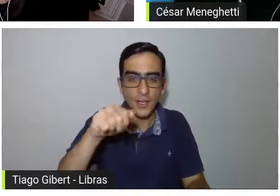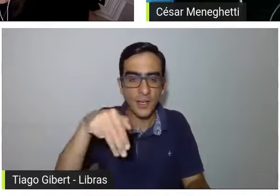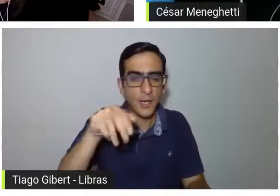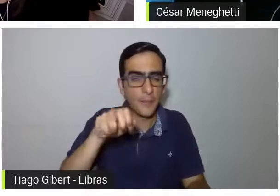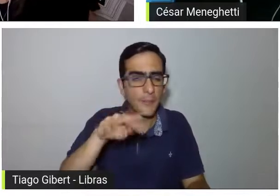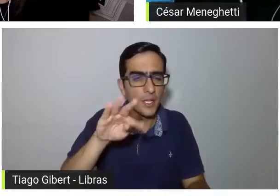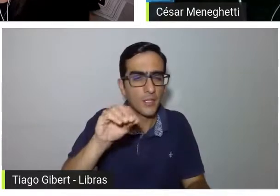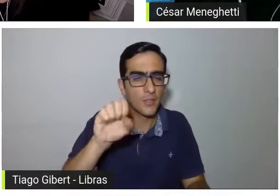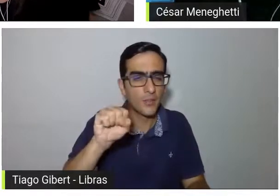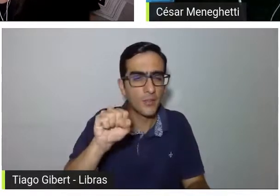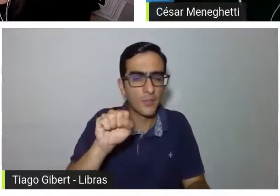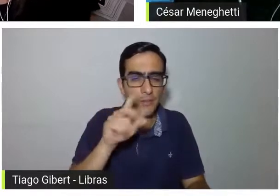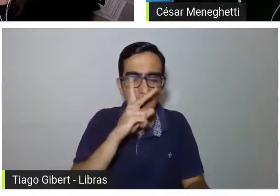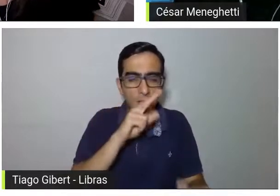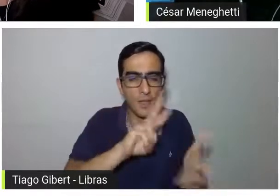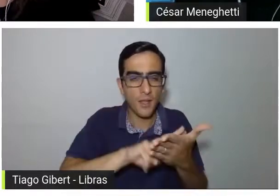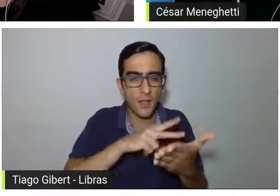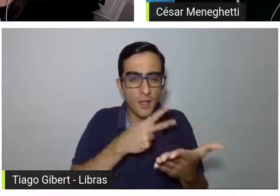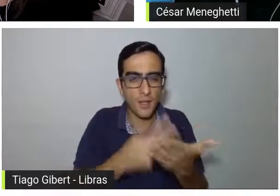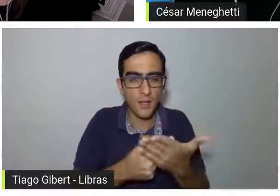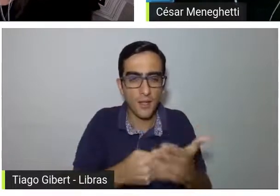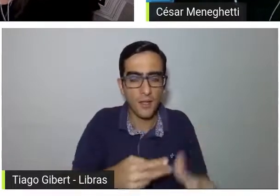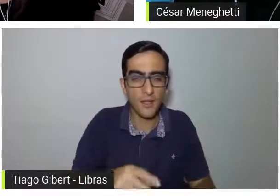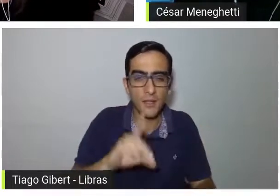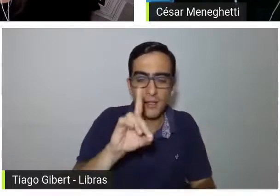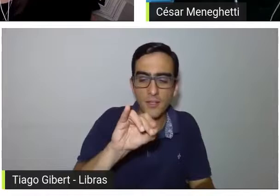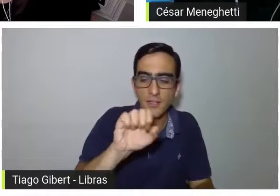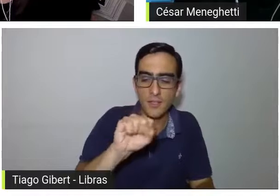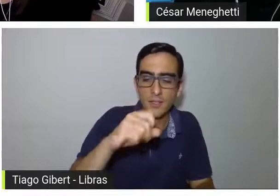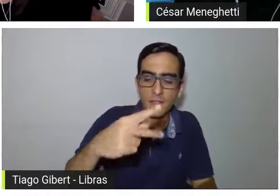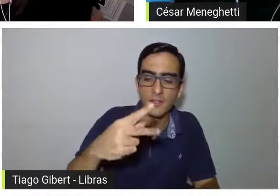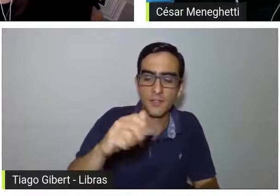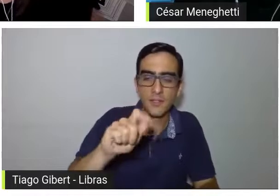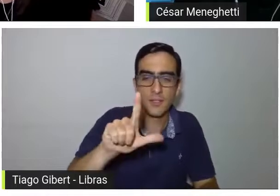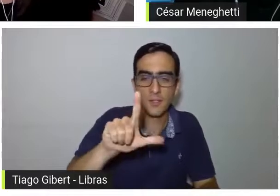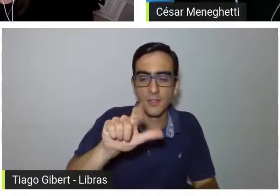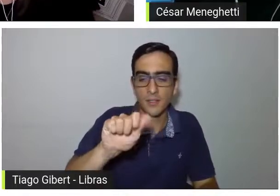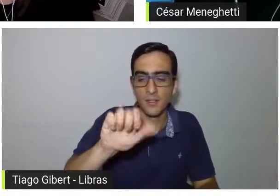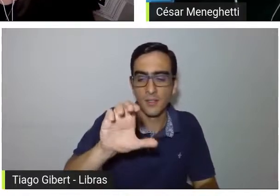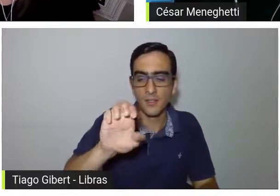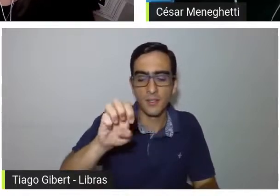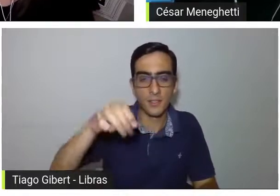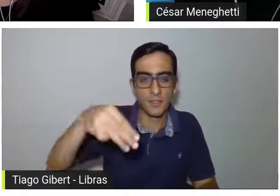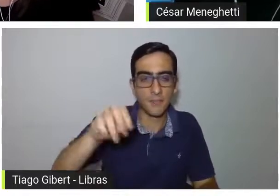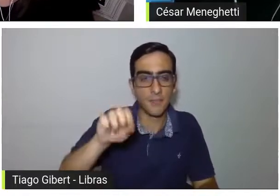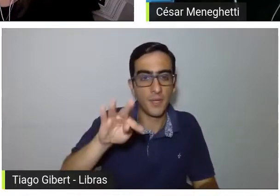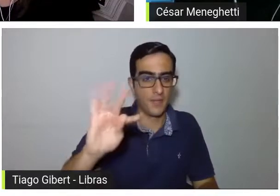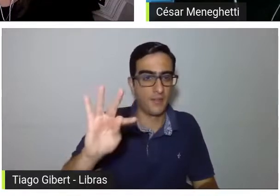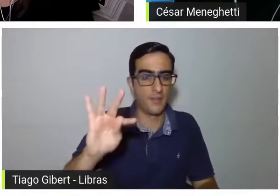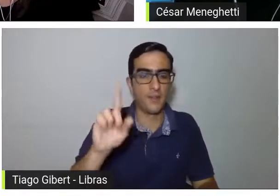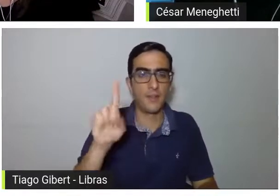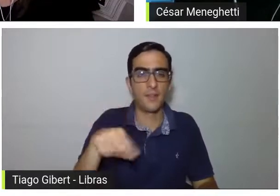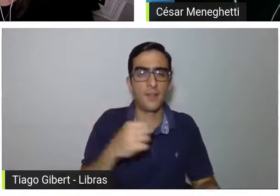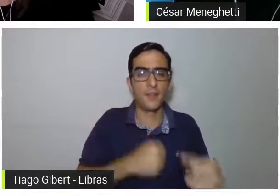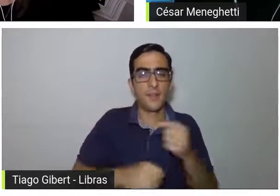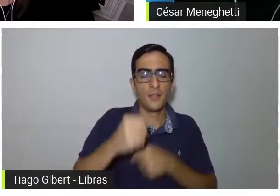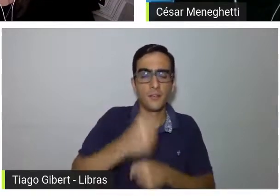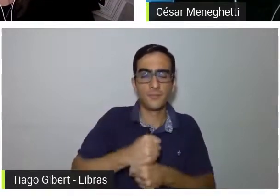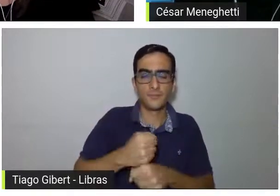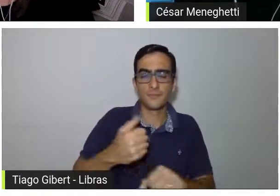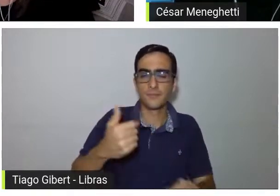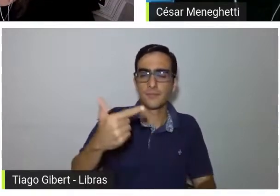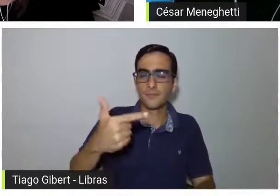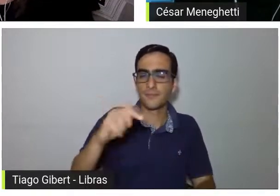tradução displacement Displacement. de 2011, né? Esse trabalho.